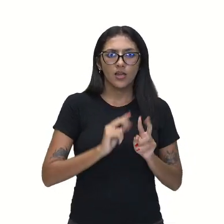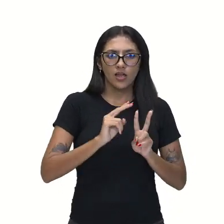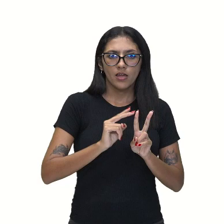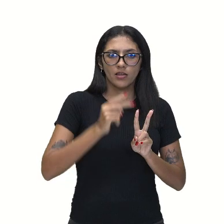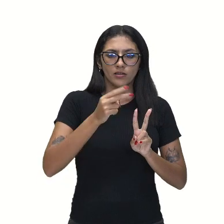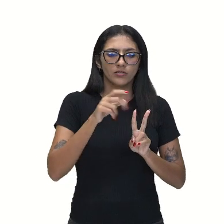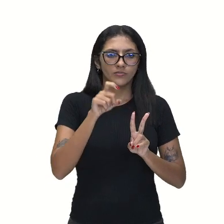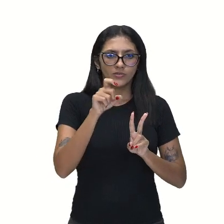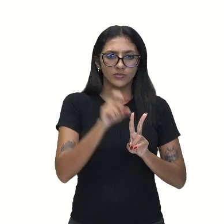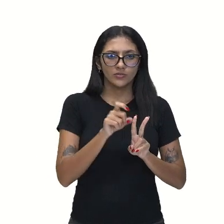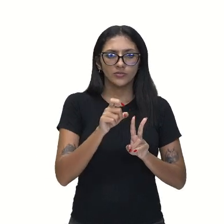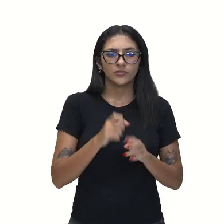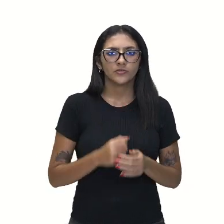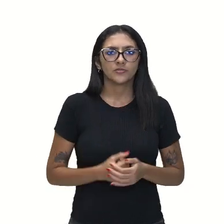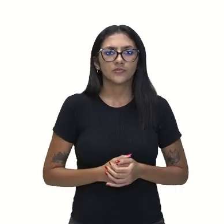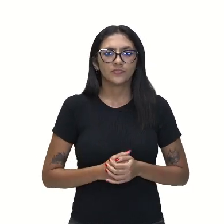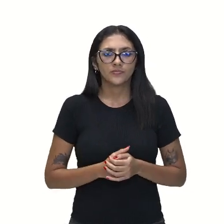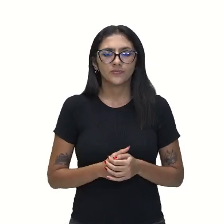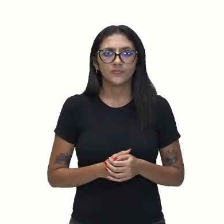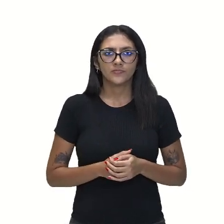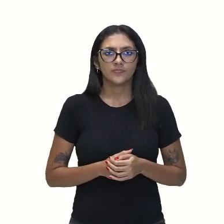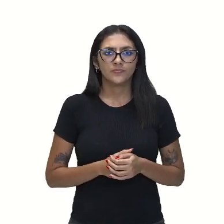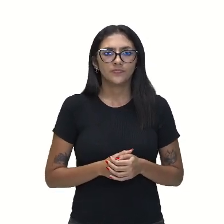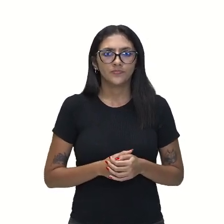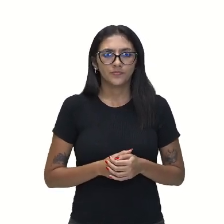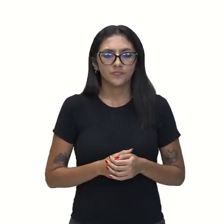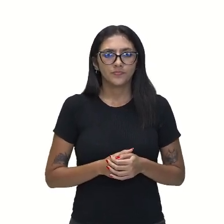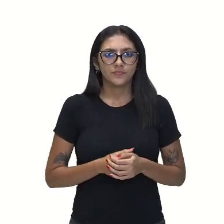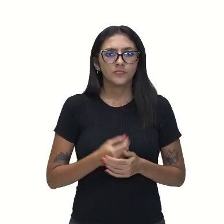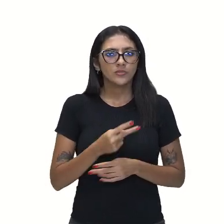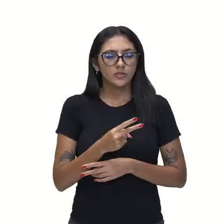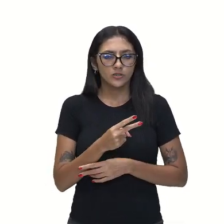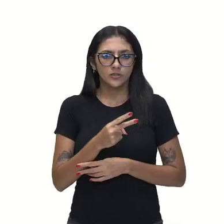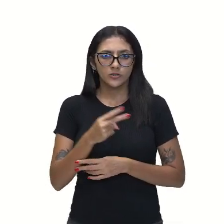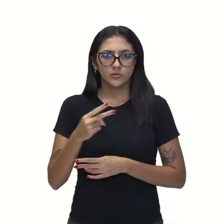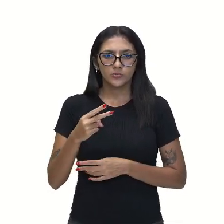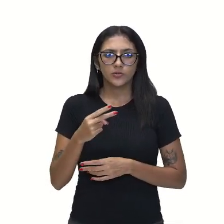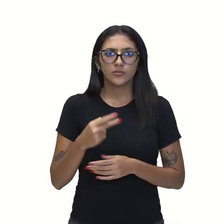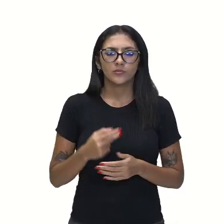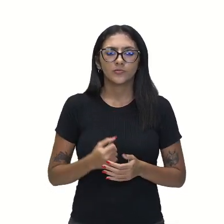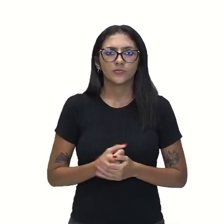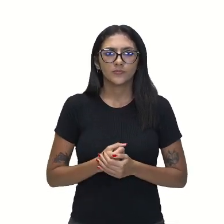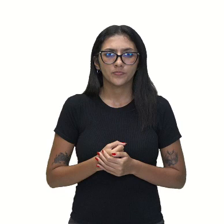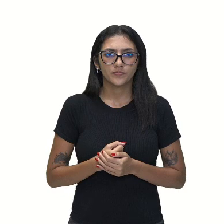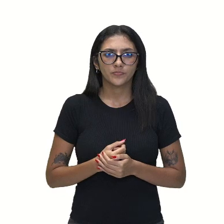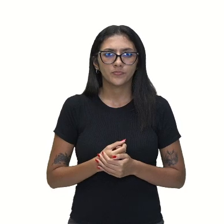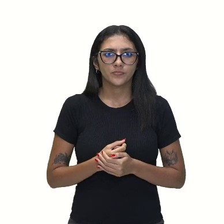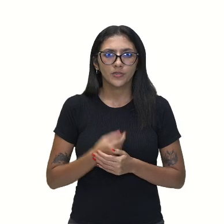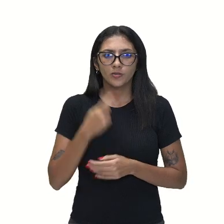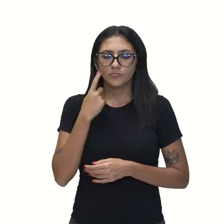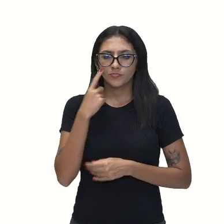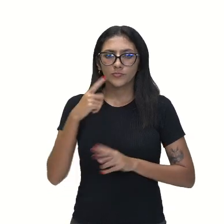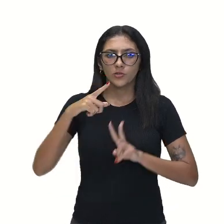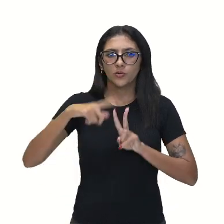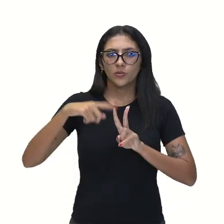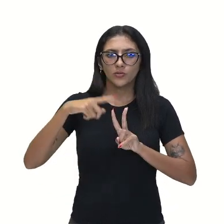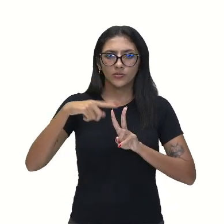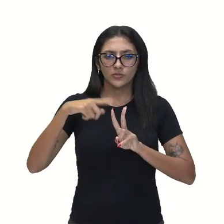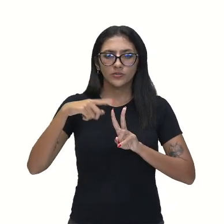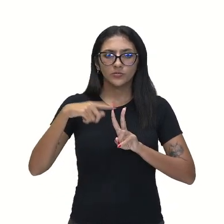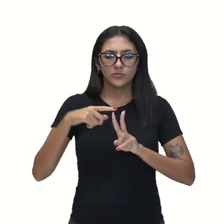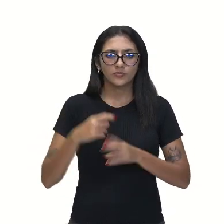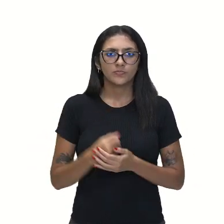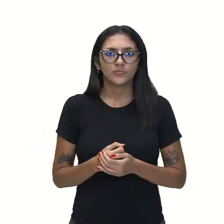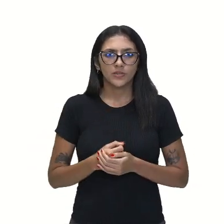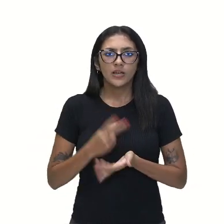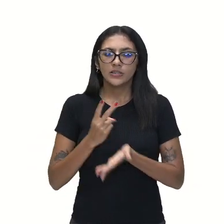x, ok? Igual ao logaritmando aqui, ó. Você sempre vai